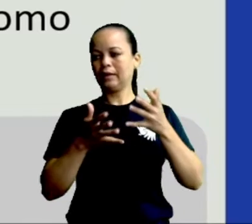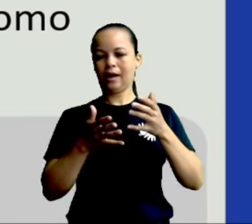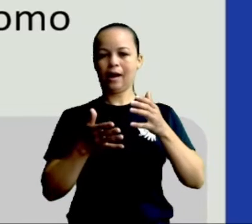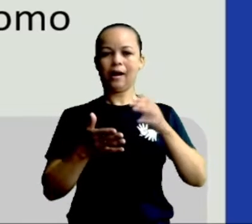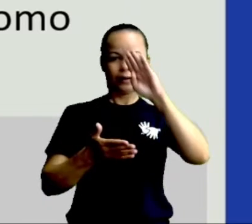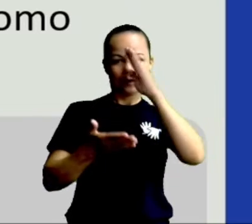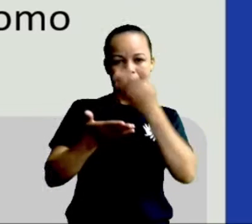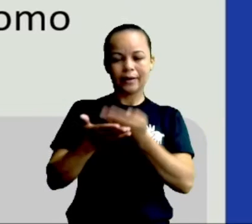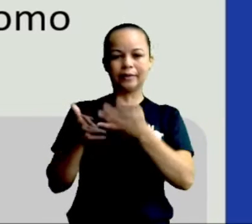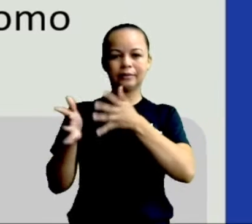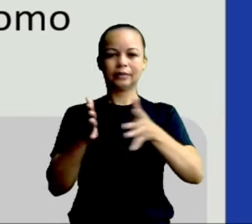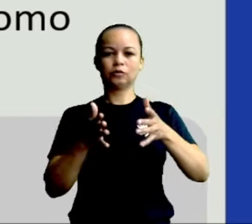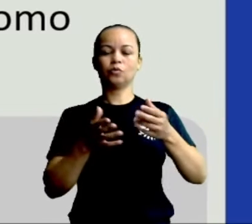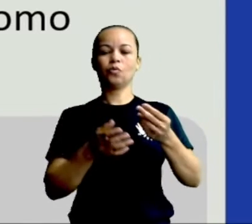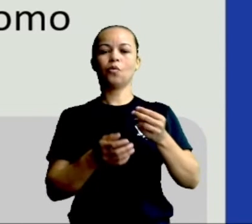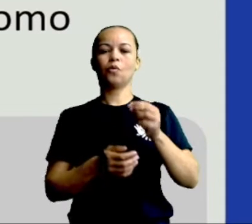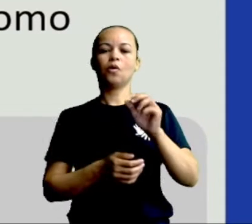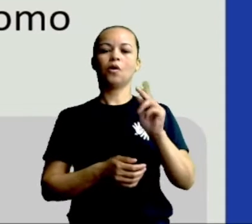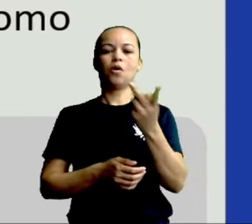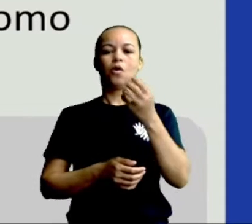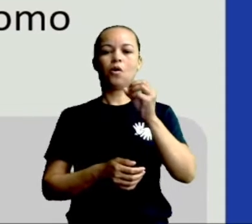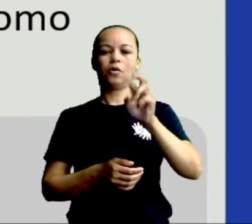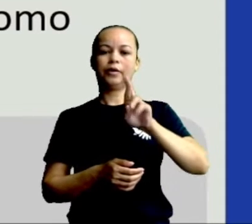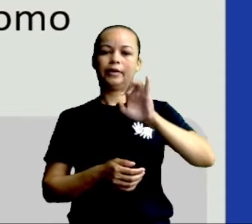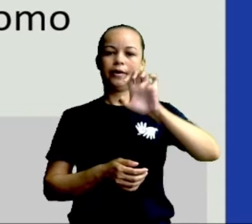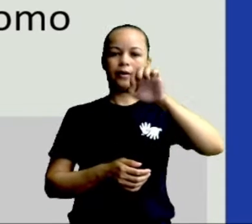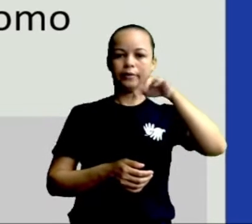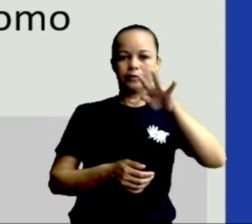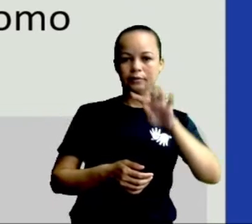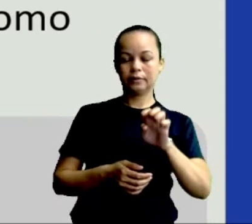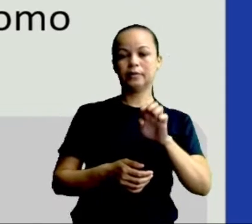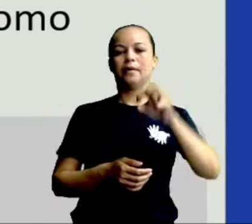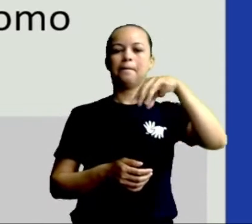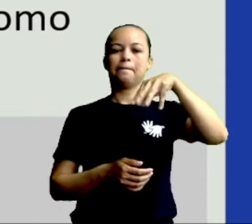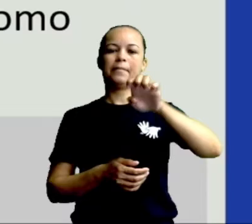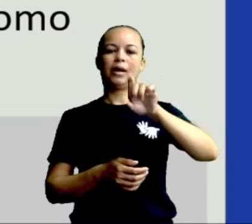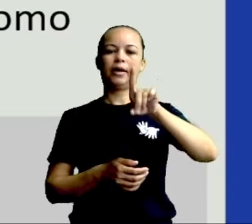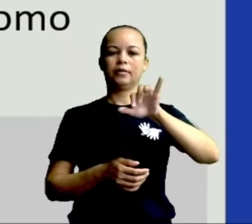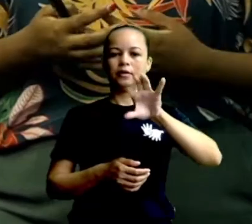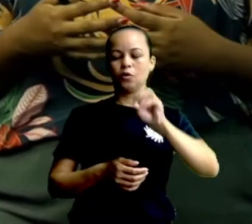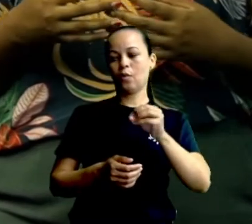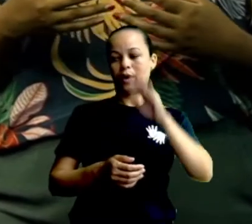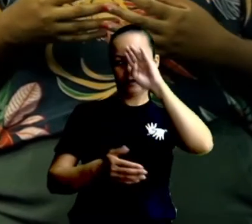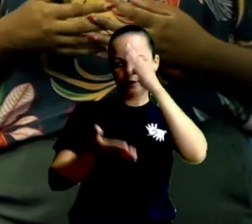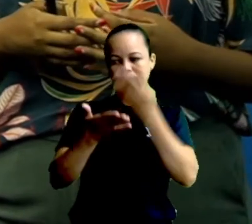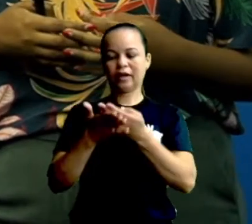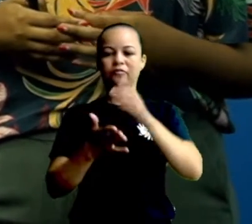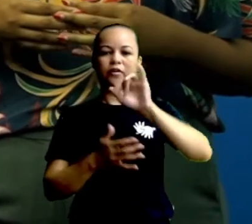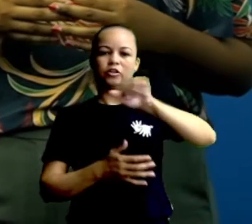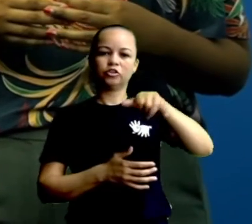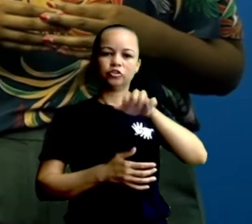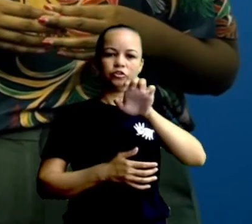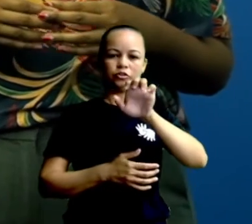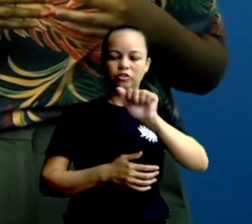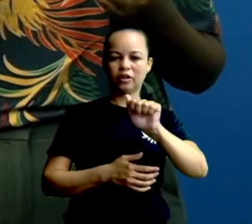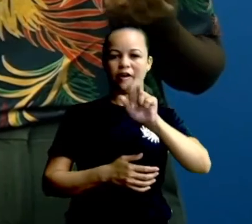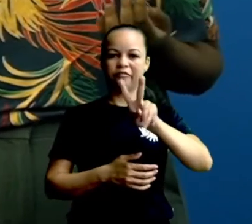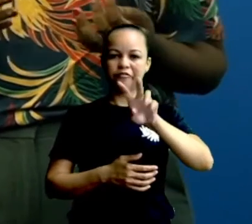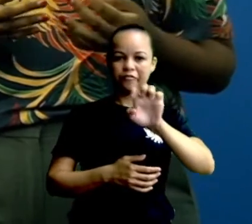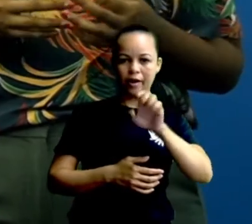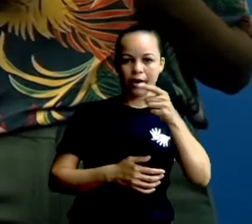Eles acreditavam em Javé ou Jeová, o Deus Supremo. Revelado